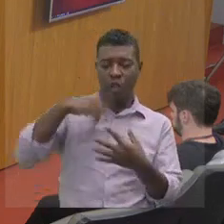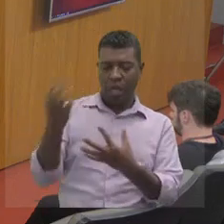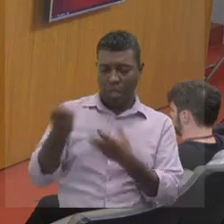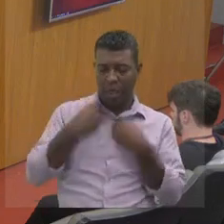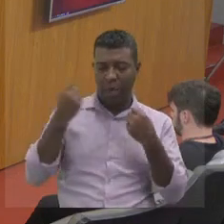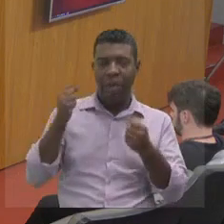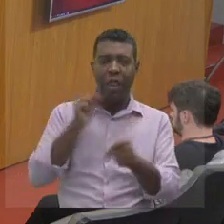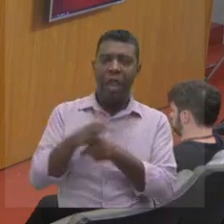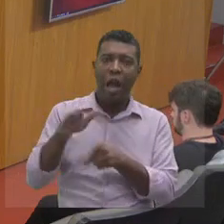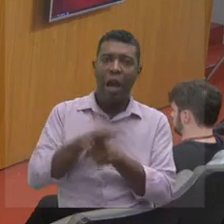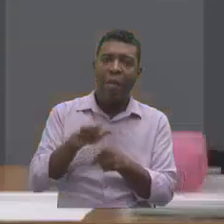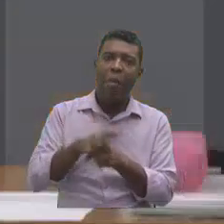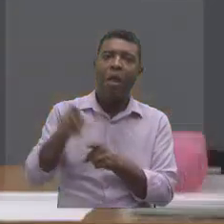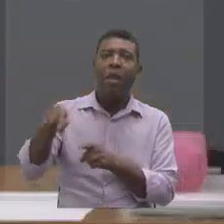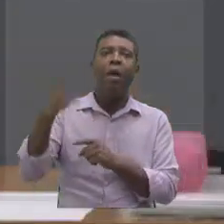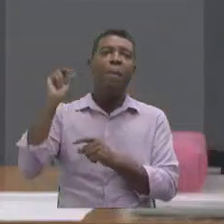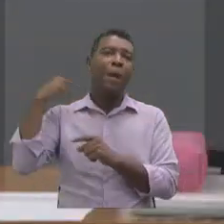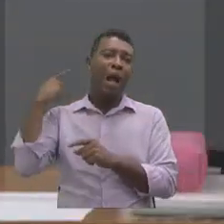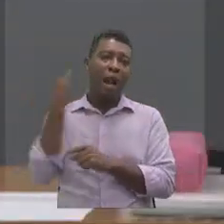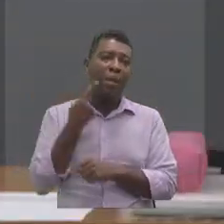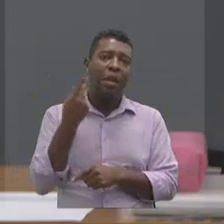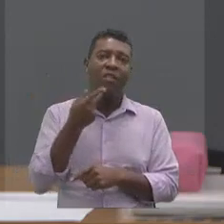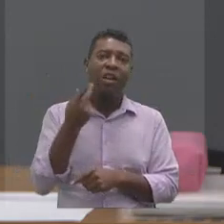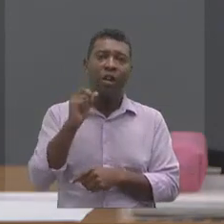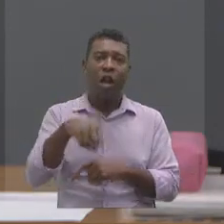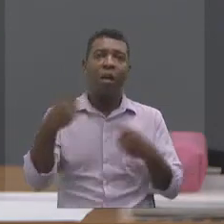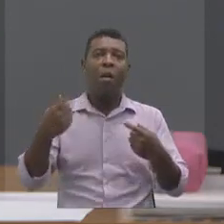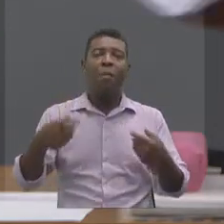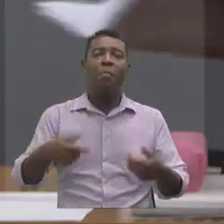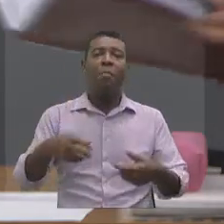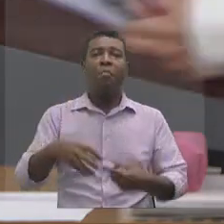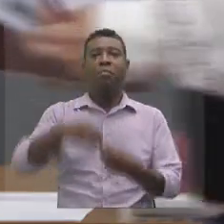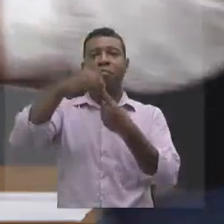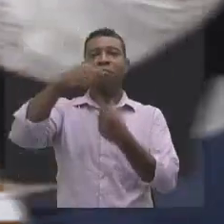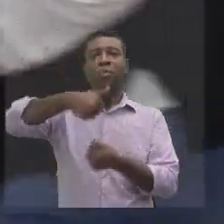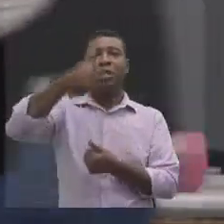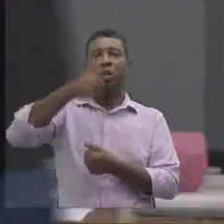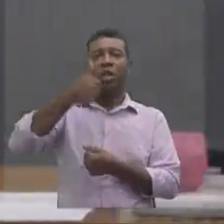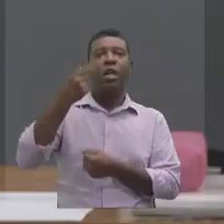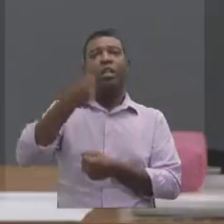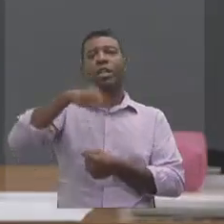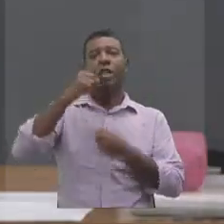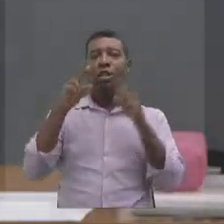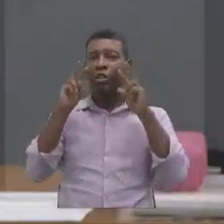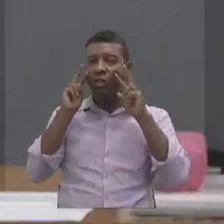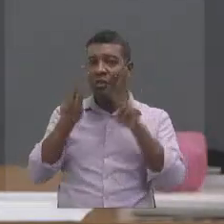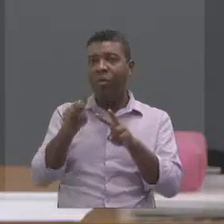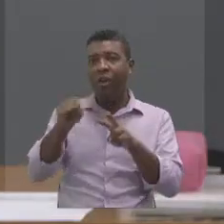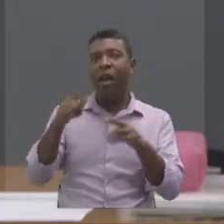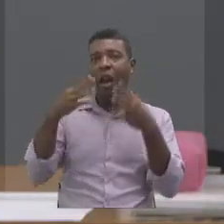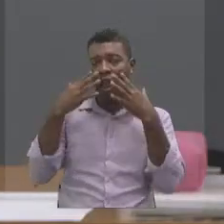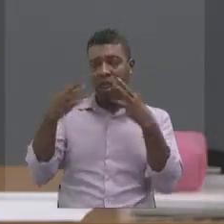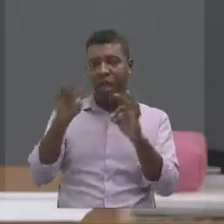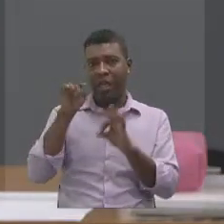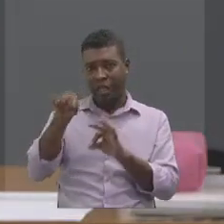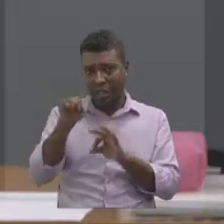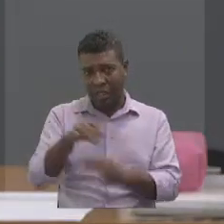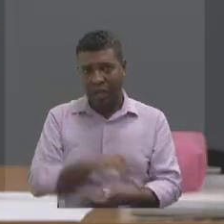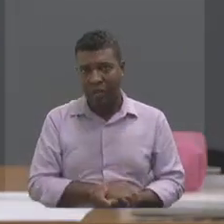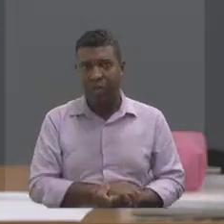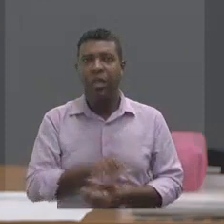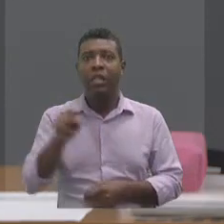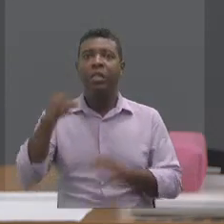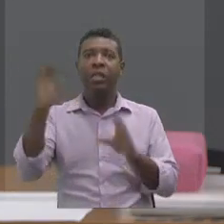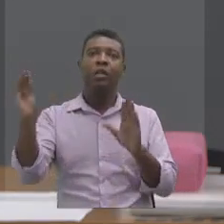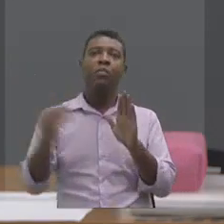demanda aqui de um parlamentar e uma prioridade então isso a gente vê isso com muita atenção né Eu queria destacar aqui você colocou bem